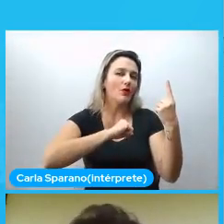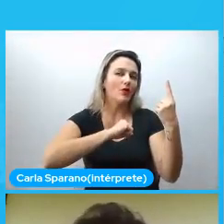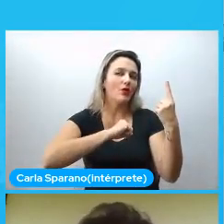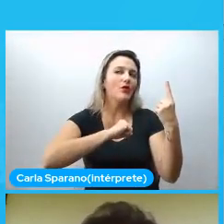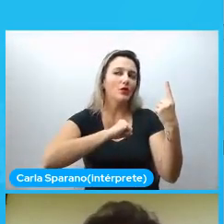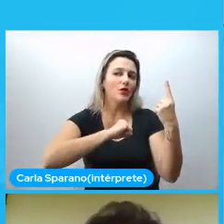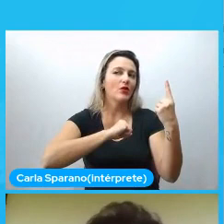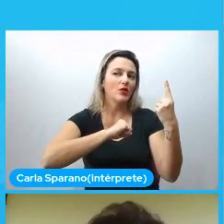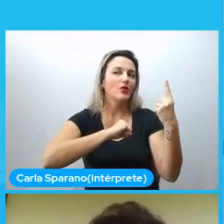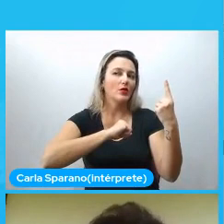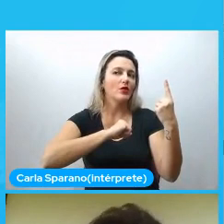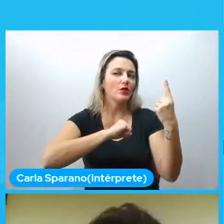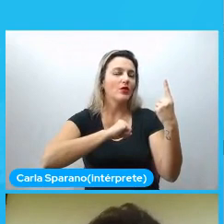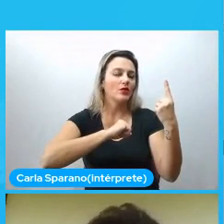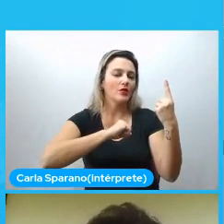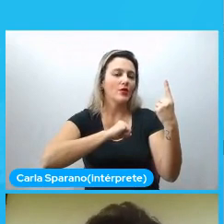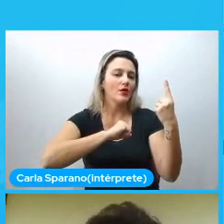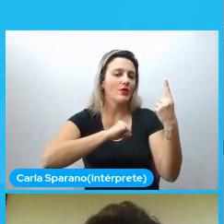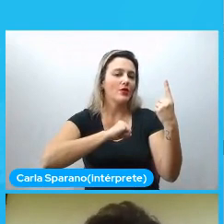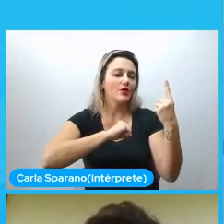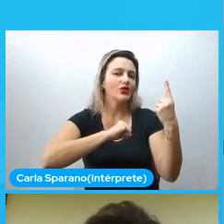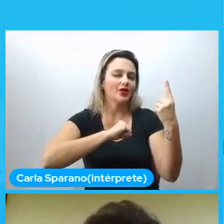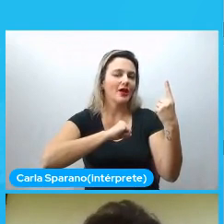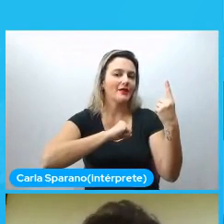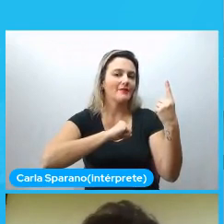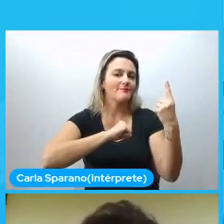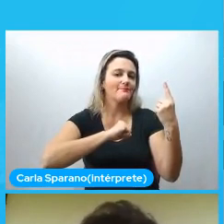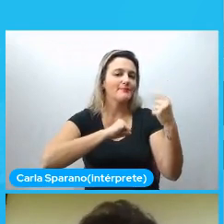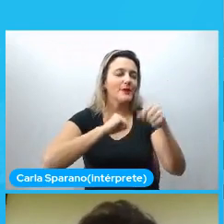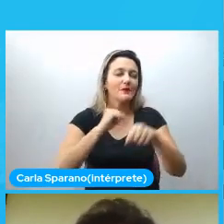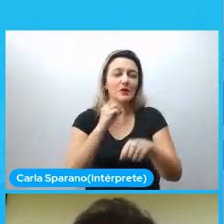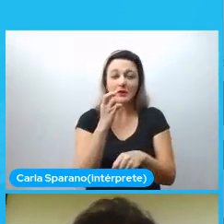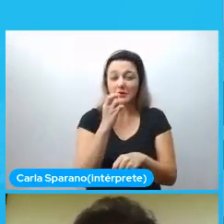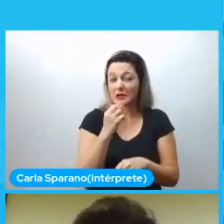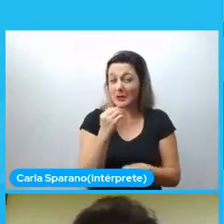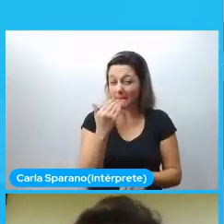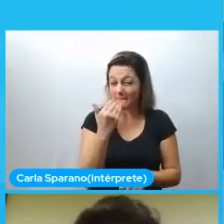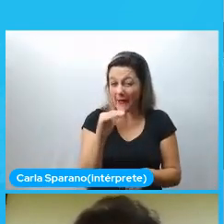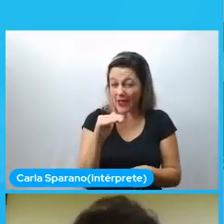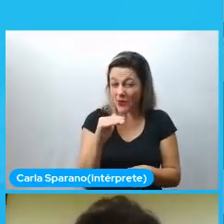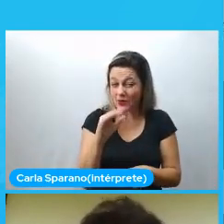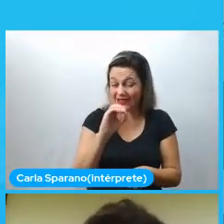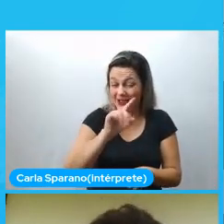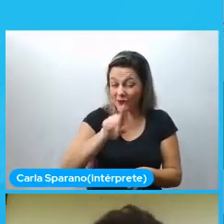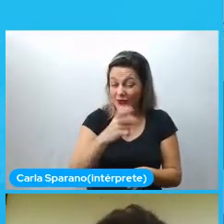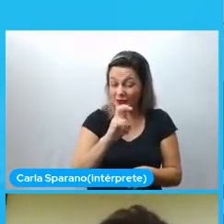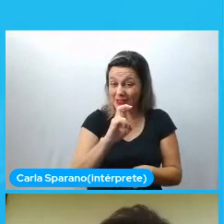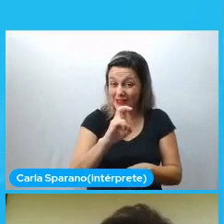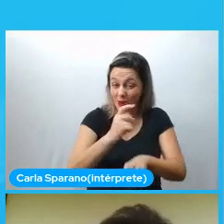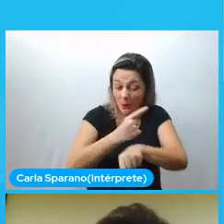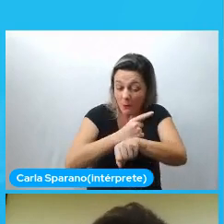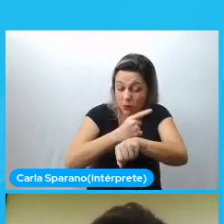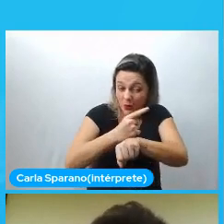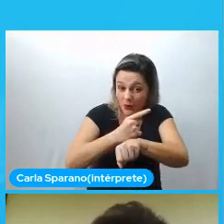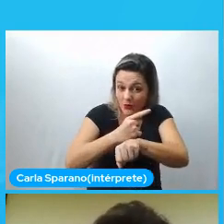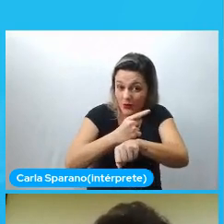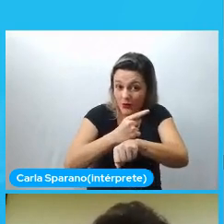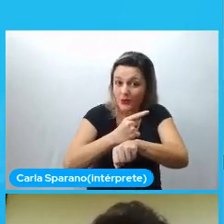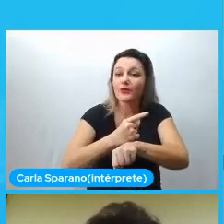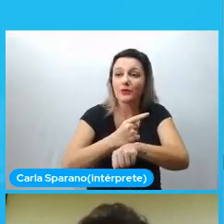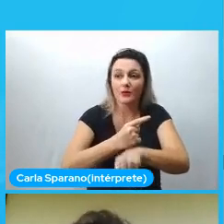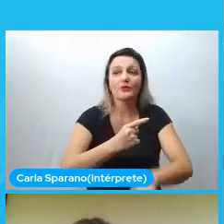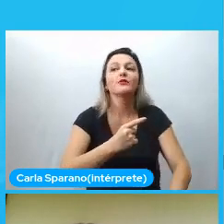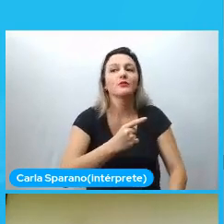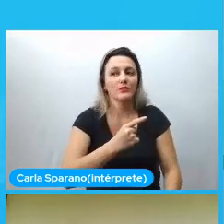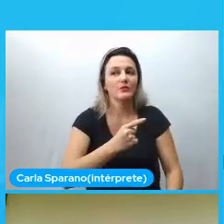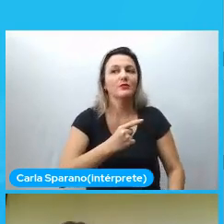uma batida é meio segundo. Então, por exemplo, se eu botar aqui, agora cada batida está 1 segundo. Eu já vou botar aqui o